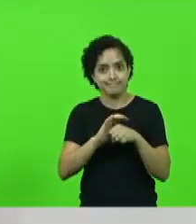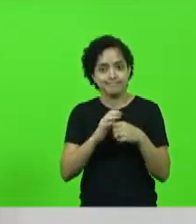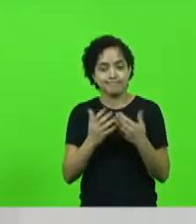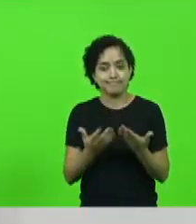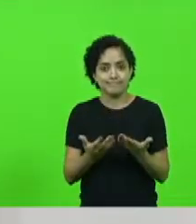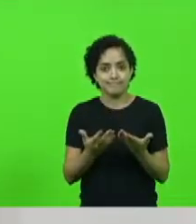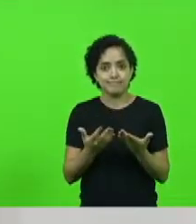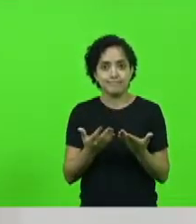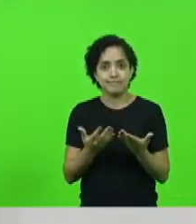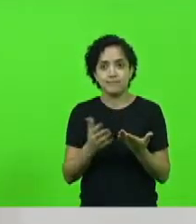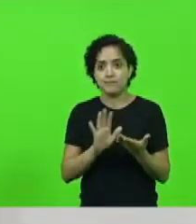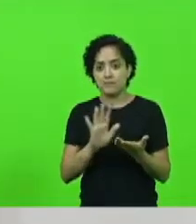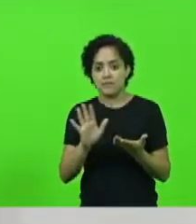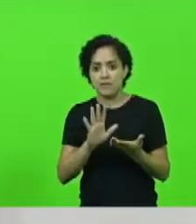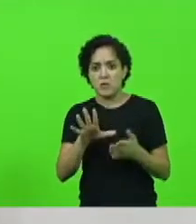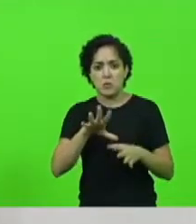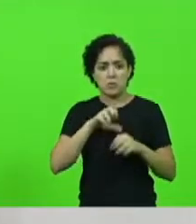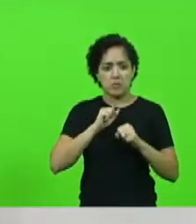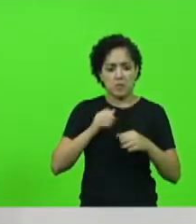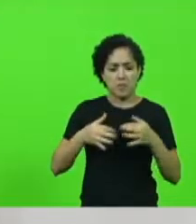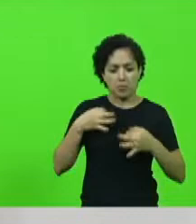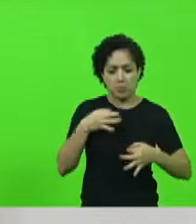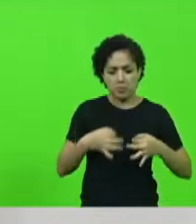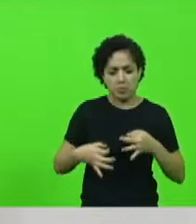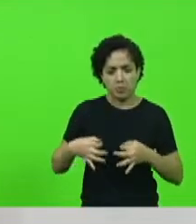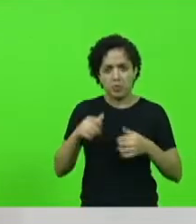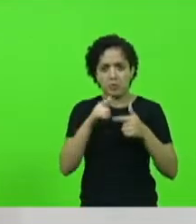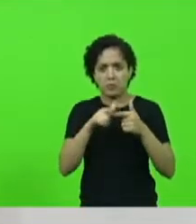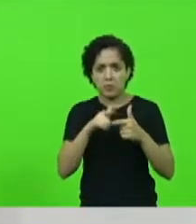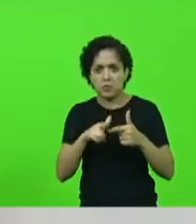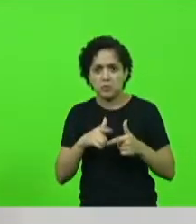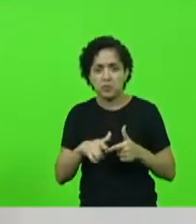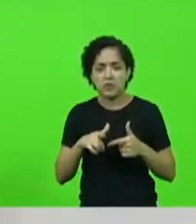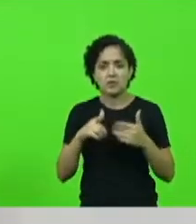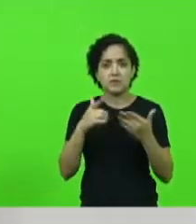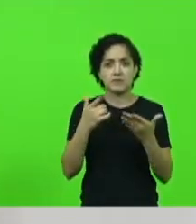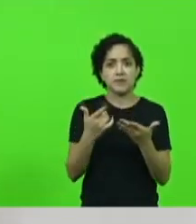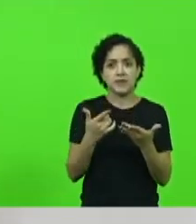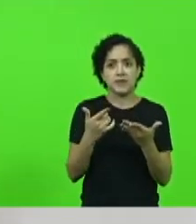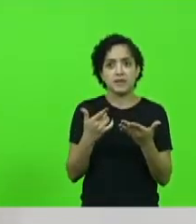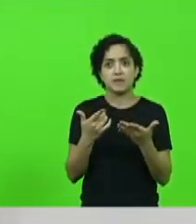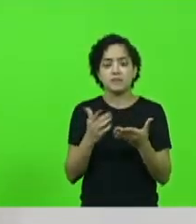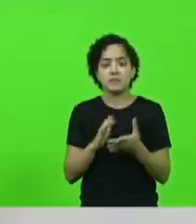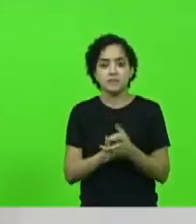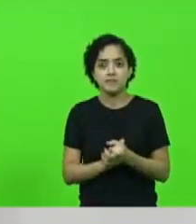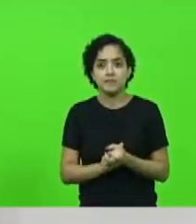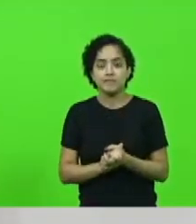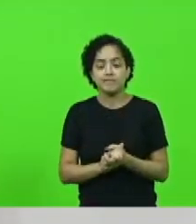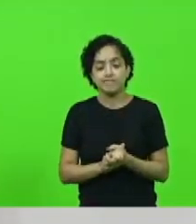E não de infecção hospitalar, picada de cobra, de escorpião.